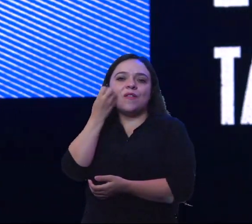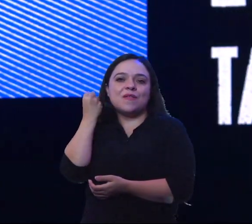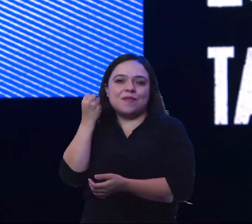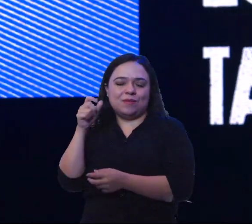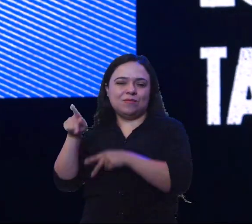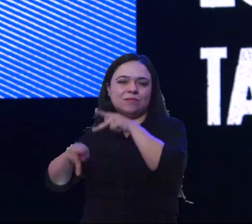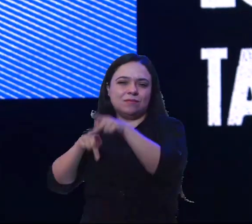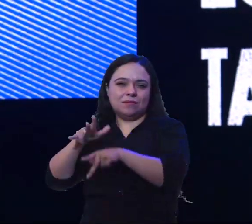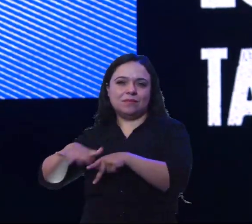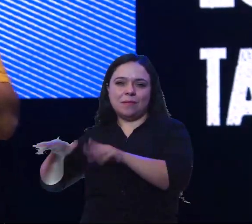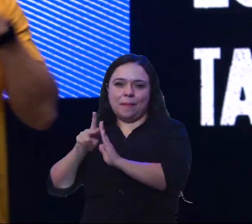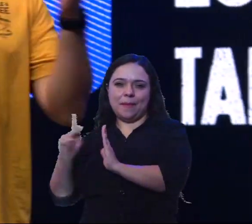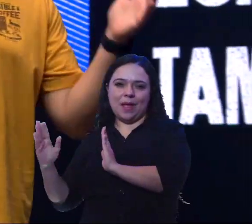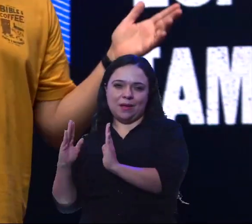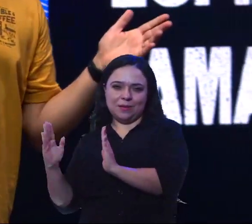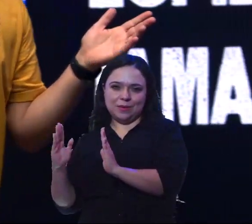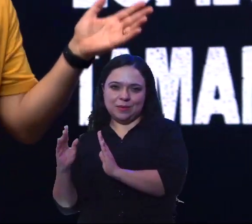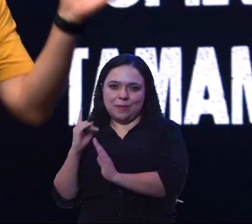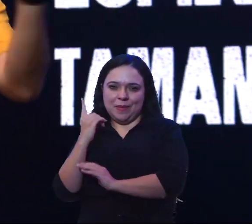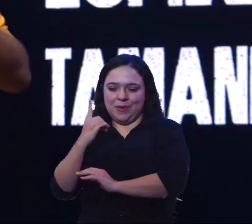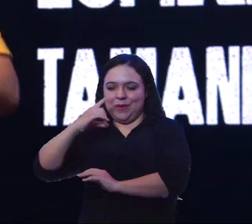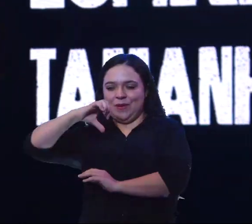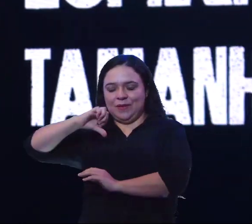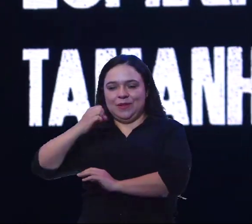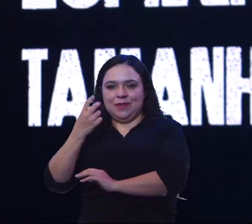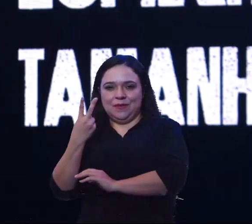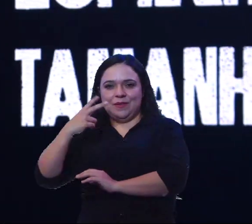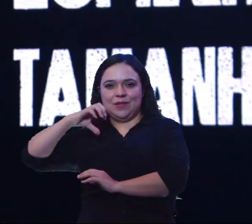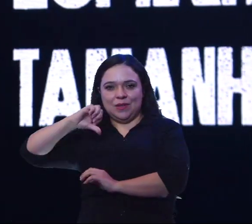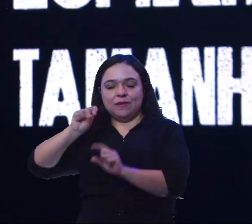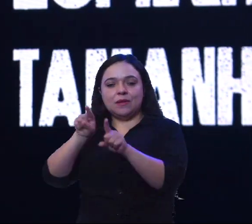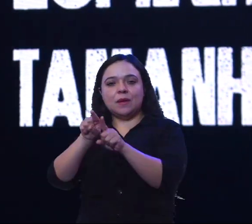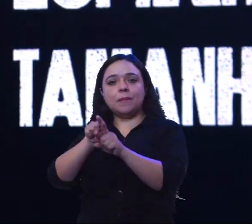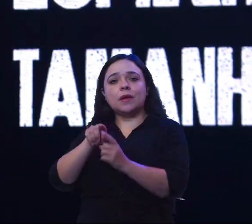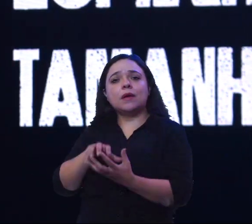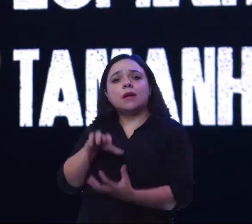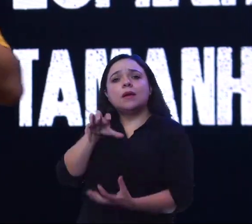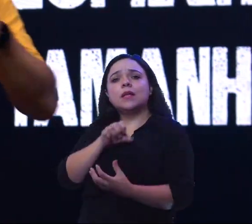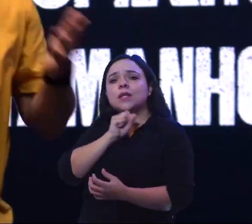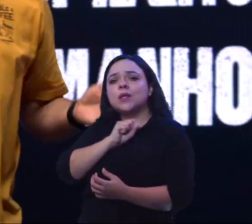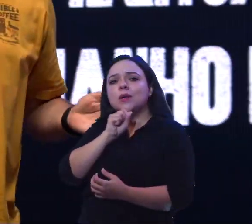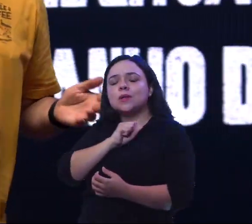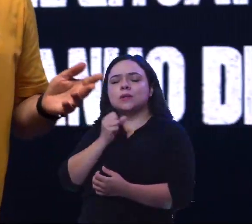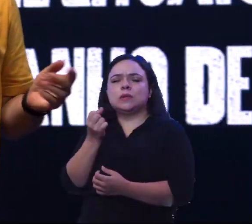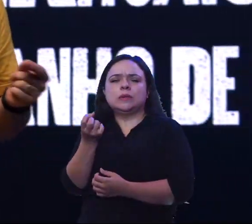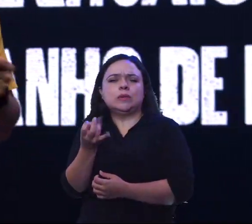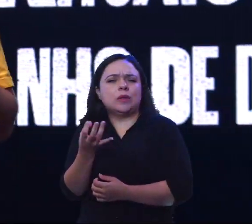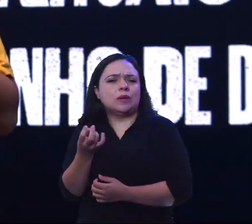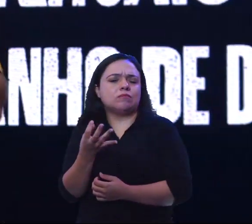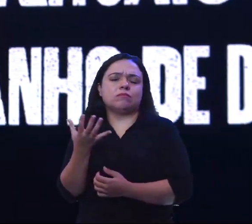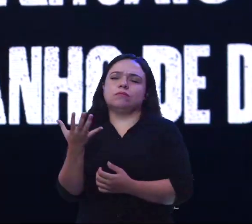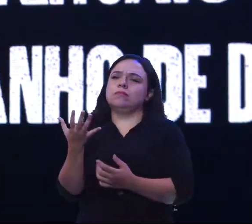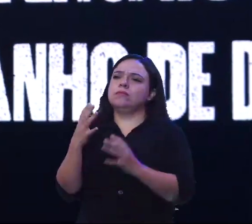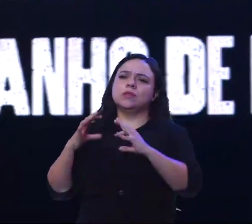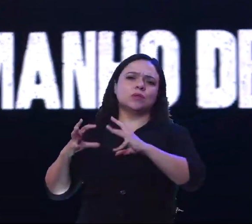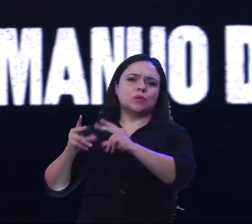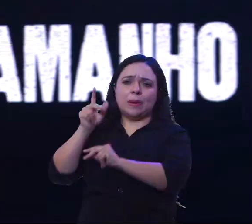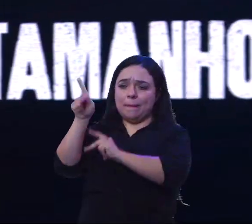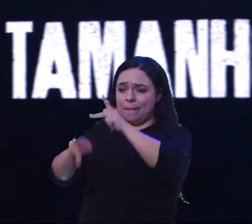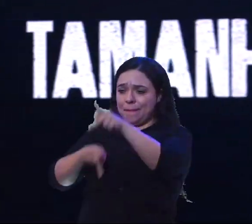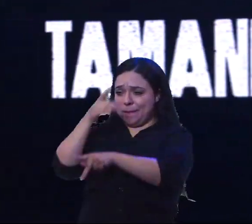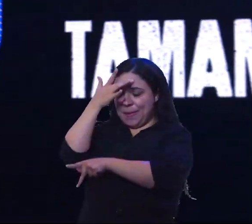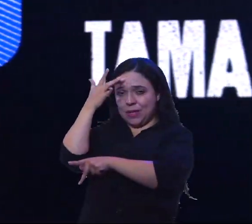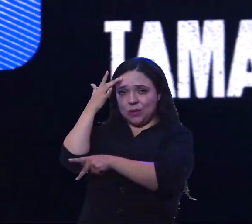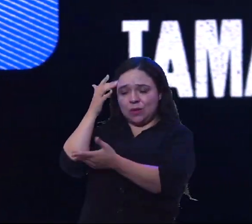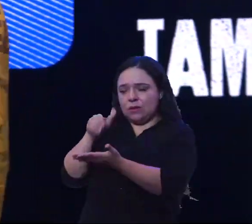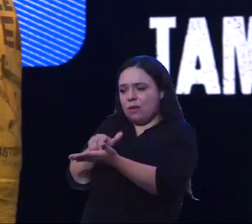época, eram as pessoas com a idade mais avançada, que eram esquecidas pelas suas famílias, eram pessoas que tinham problemas com drogas, e aqueles sonhos, eles